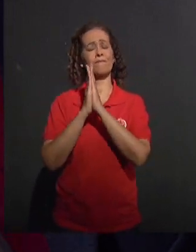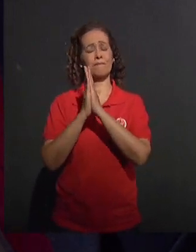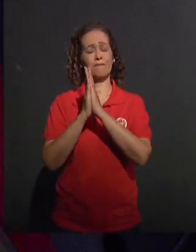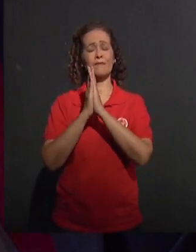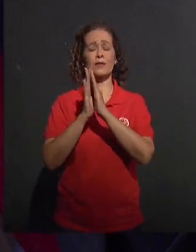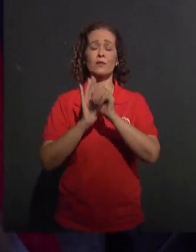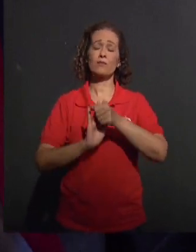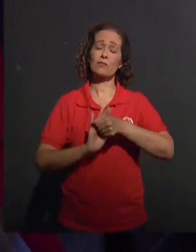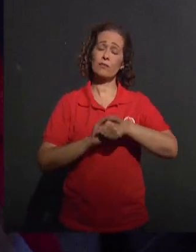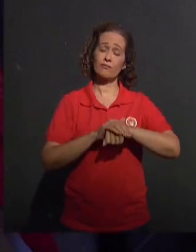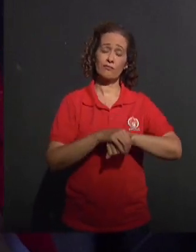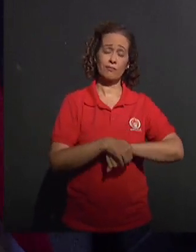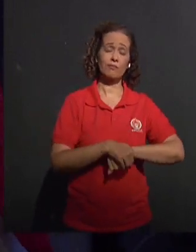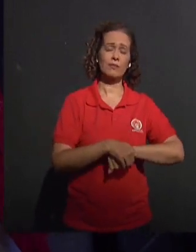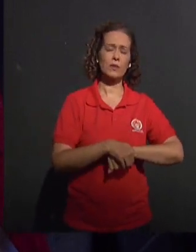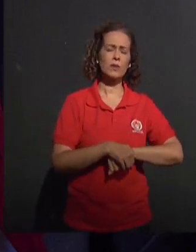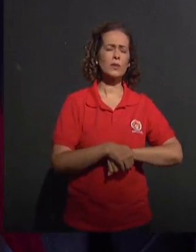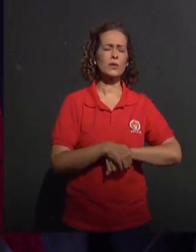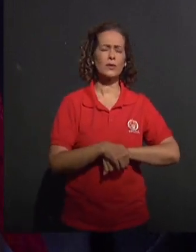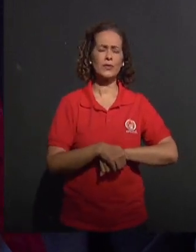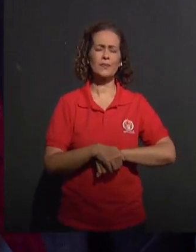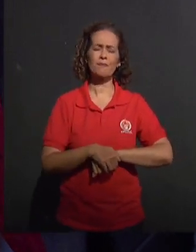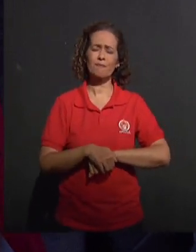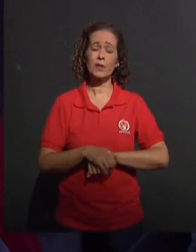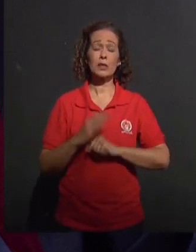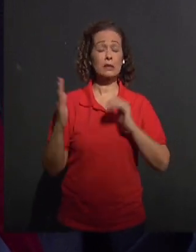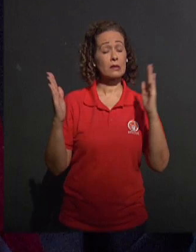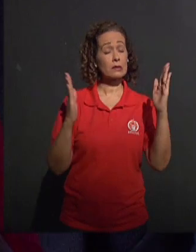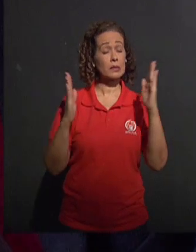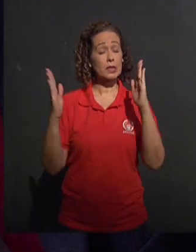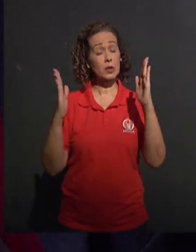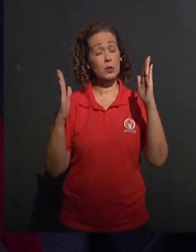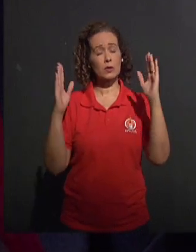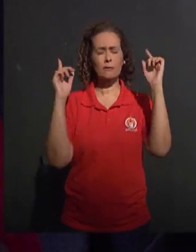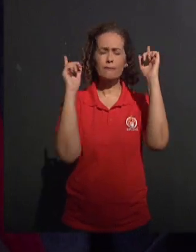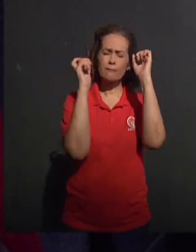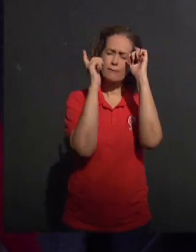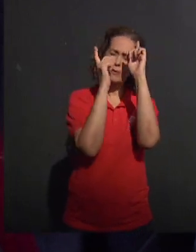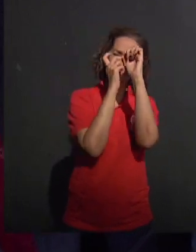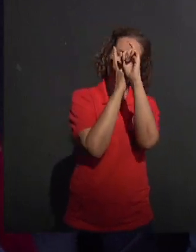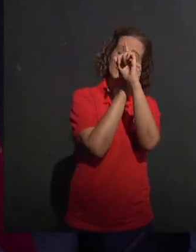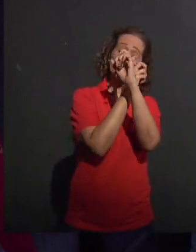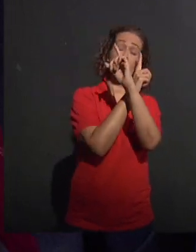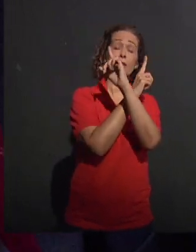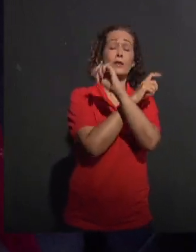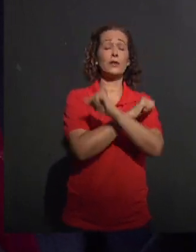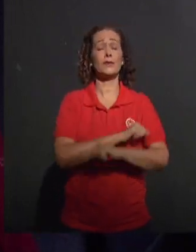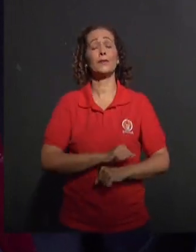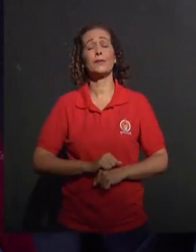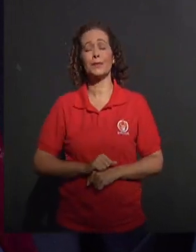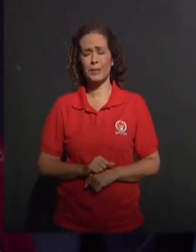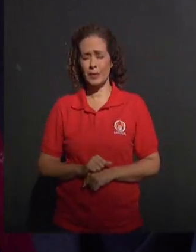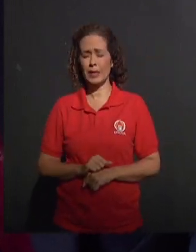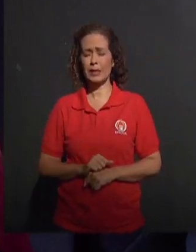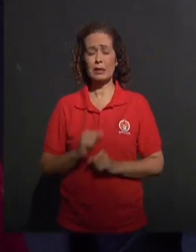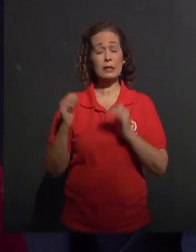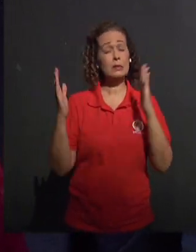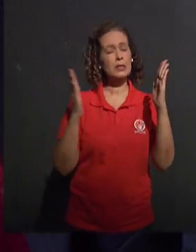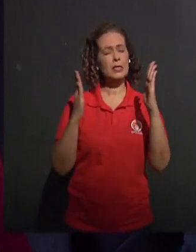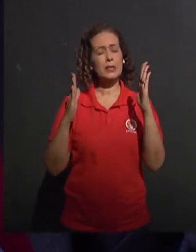noite tão escura, Senhor. Esse amanhecer está demorando tanto aos nossos